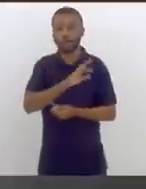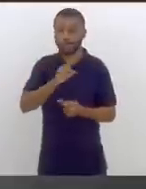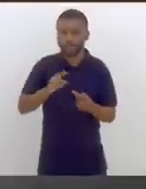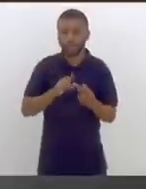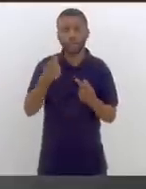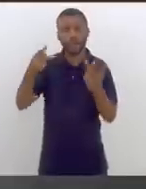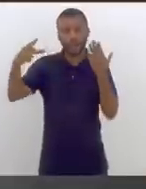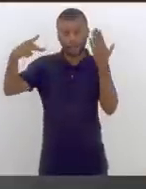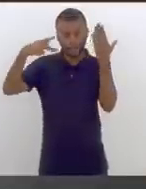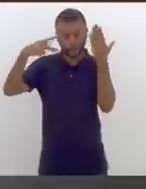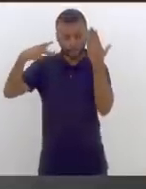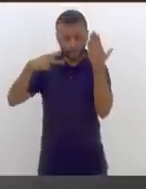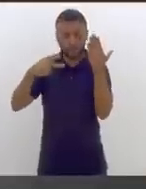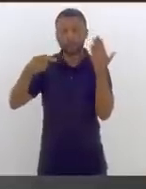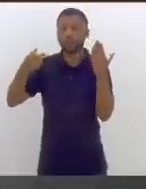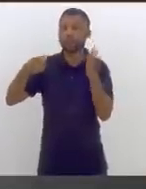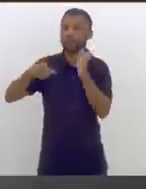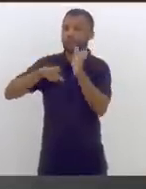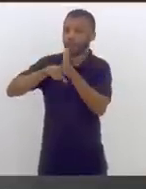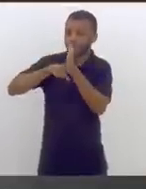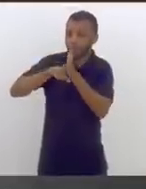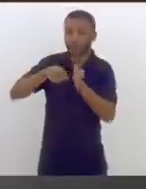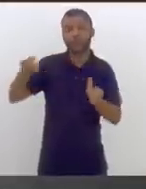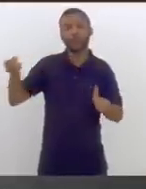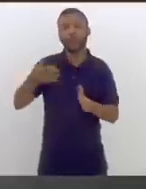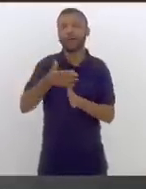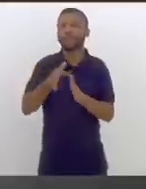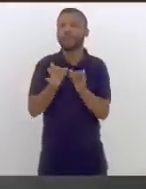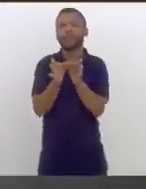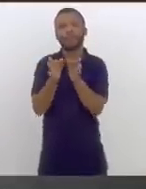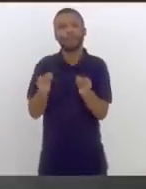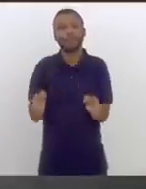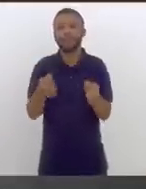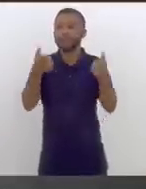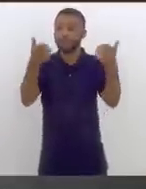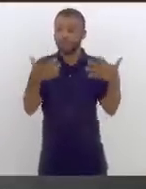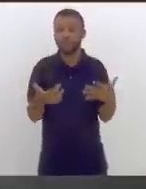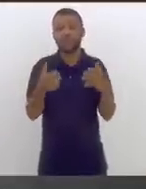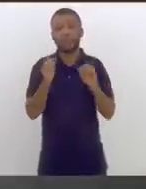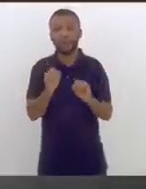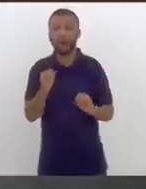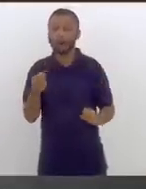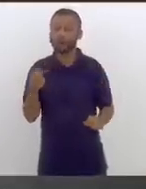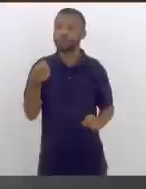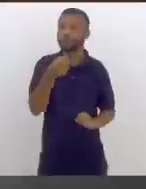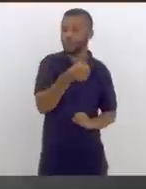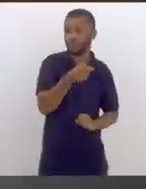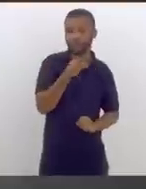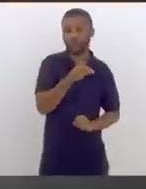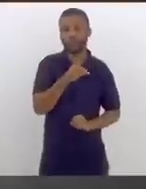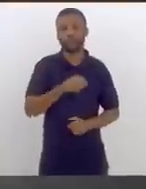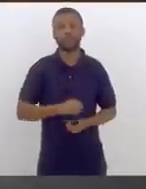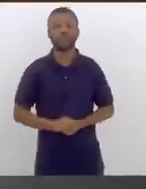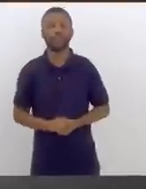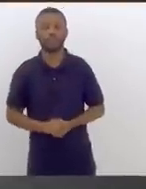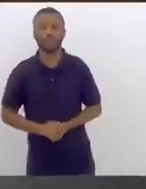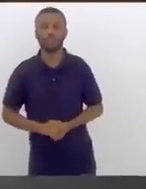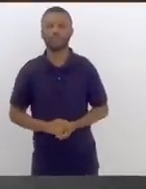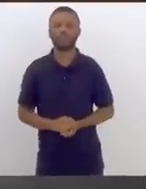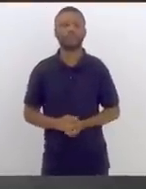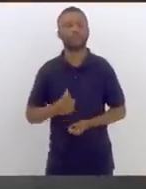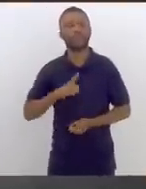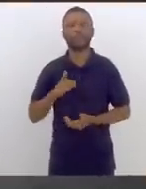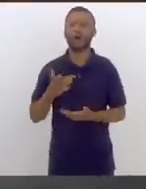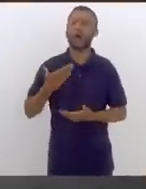pela psiquiatria pela Nova perícia e simplesmente Disseram que ele pode prover mesmo que que significa isso nós temos companheiros aí com